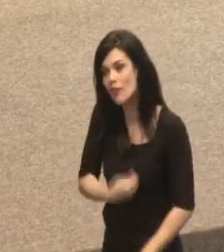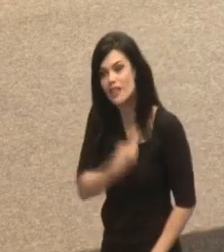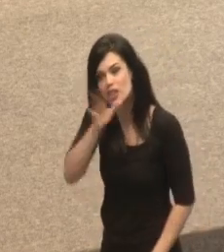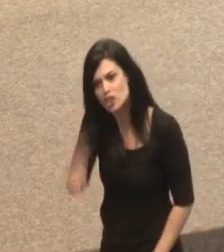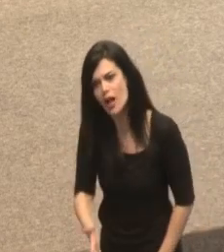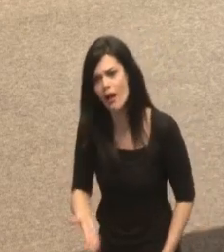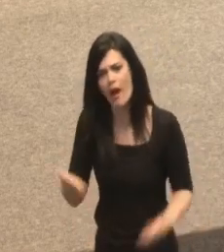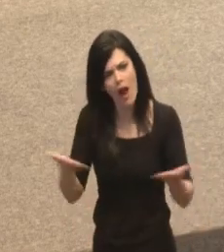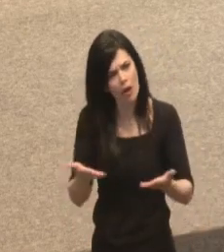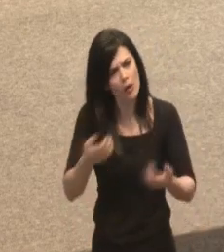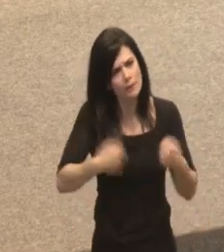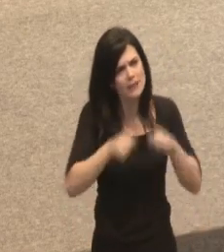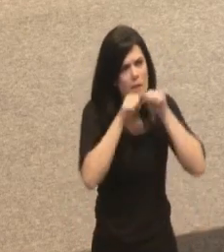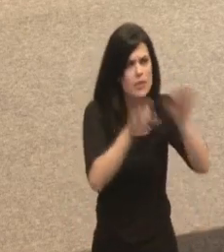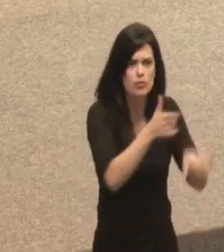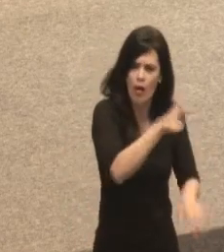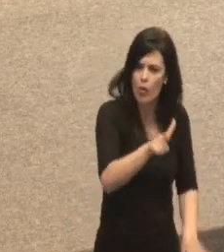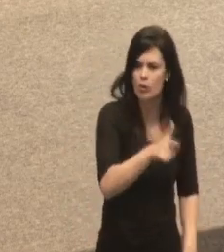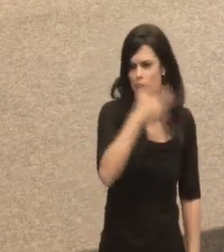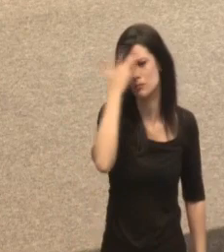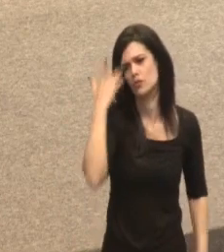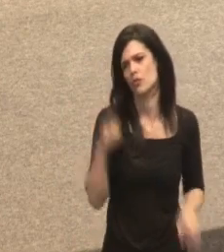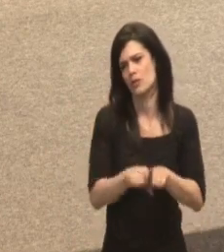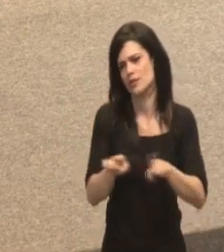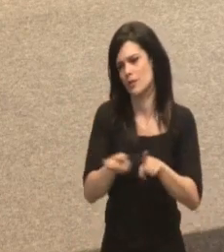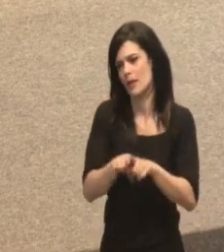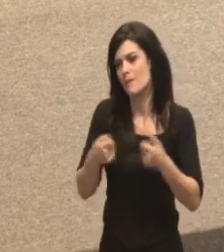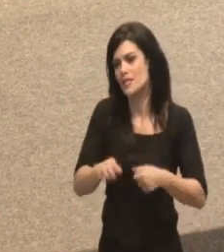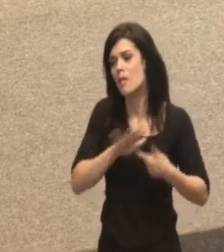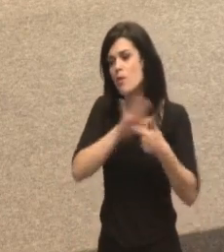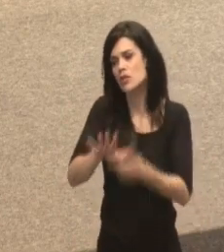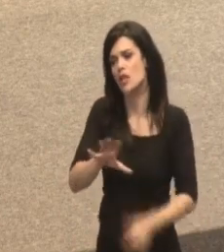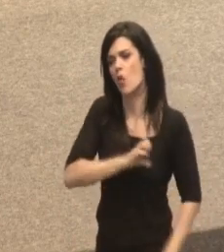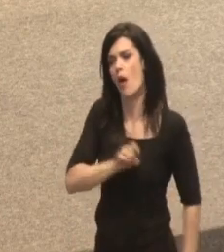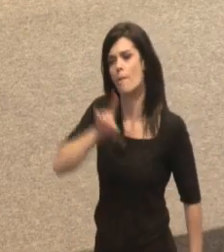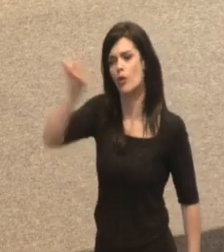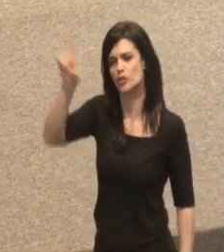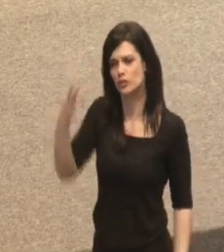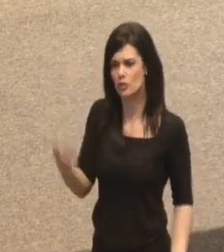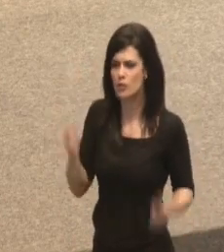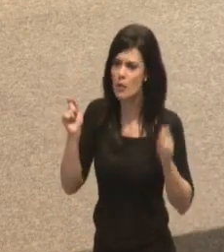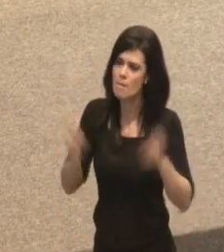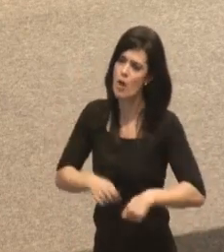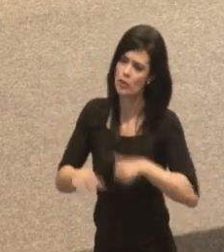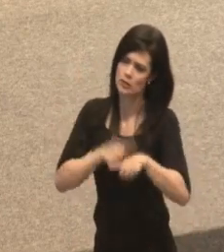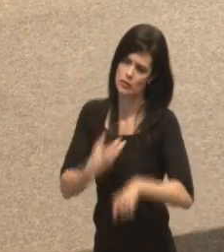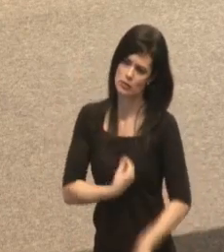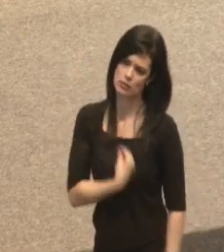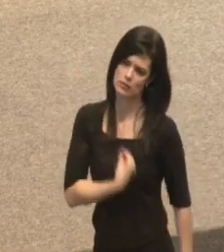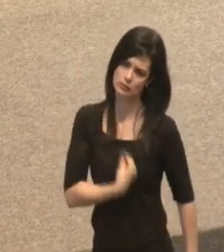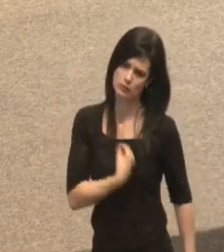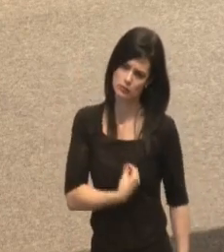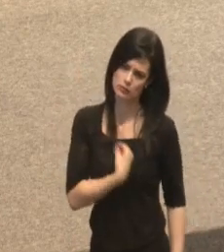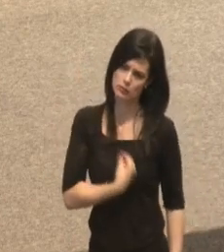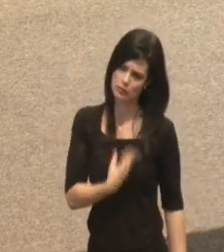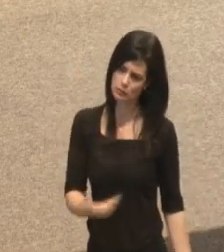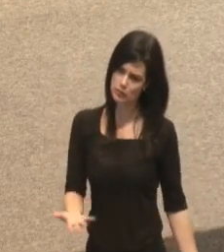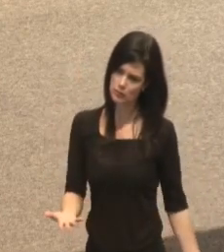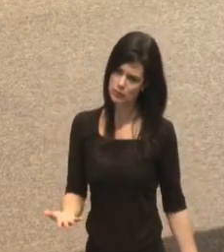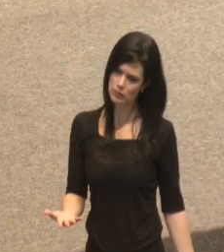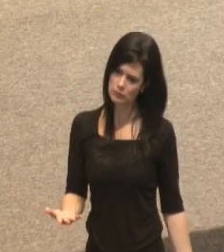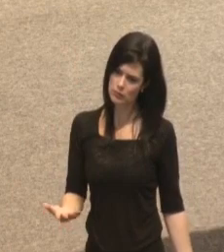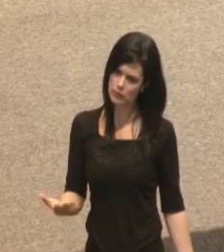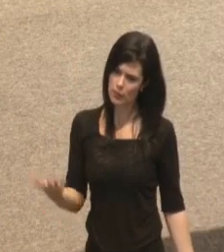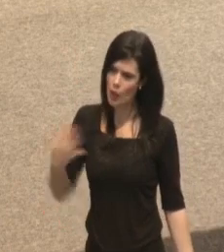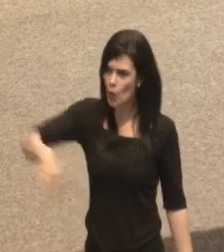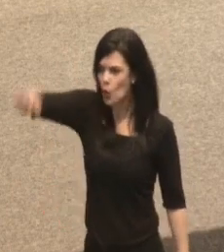multiplicar o amor de Deus, esse poder que transforma vidas. E isso, irmãos, é algo que o Espírito de Deus